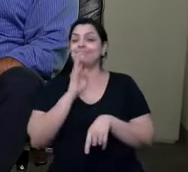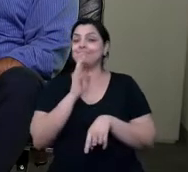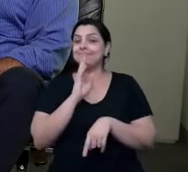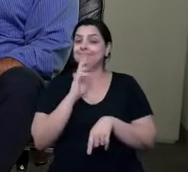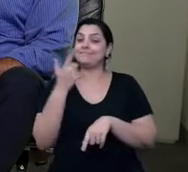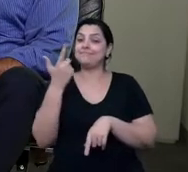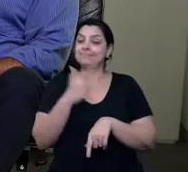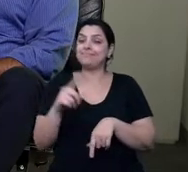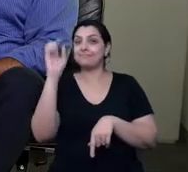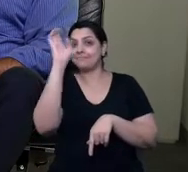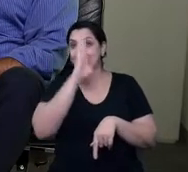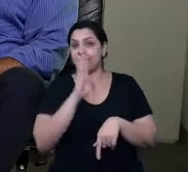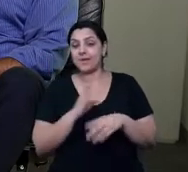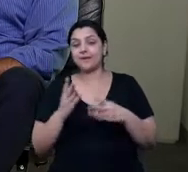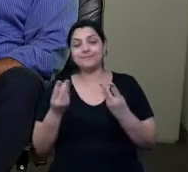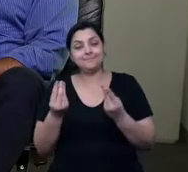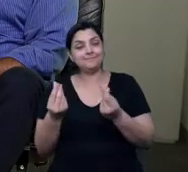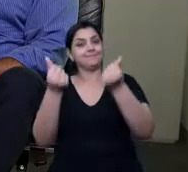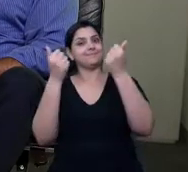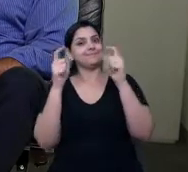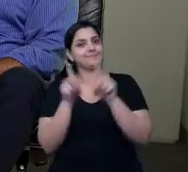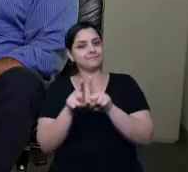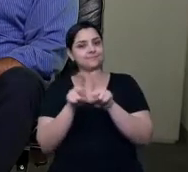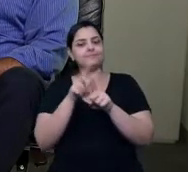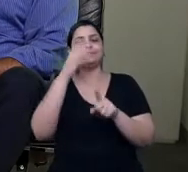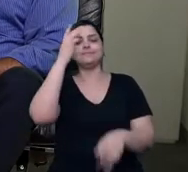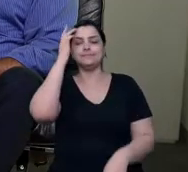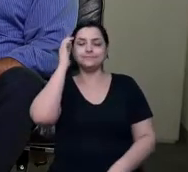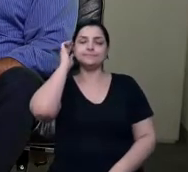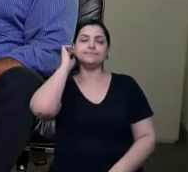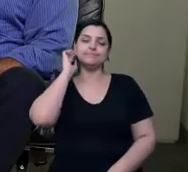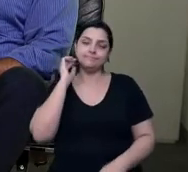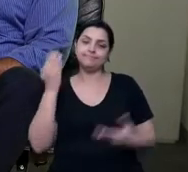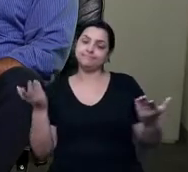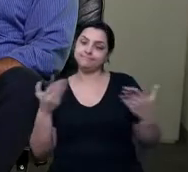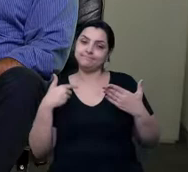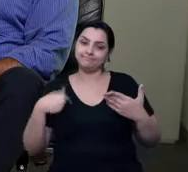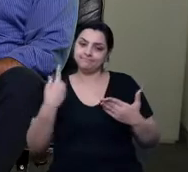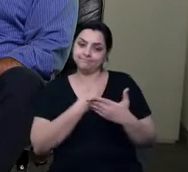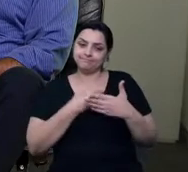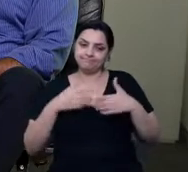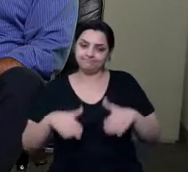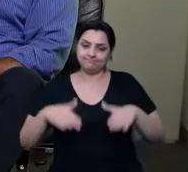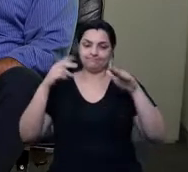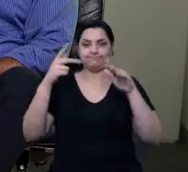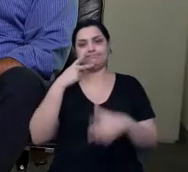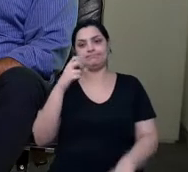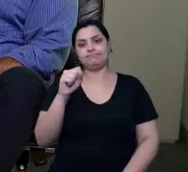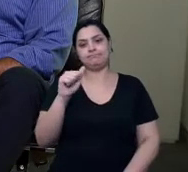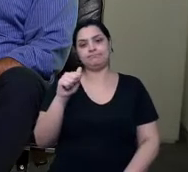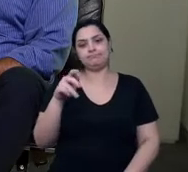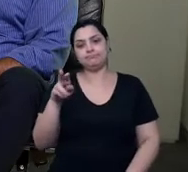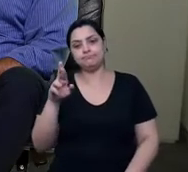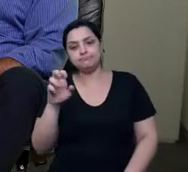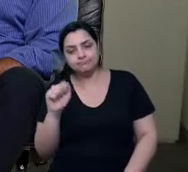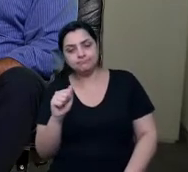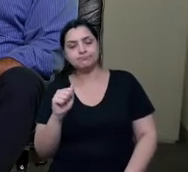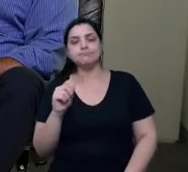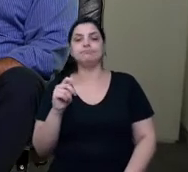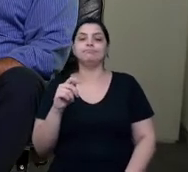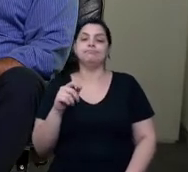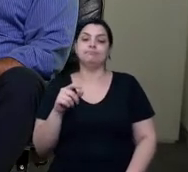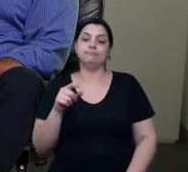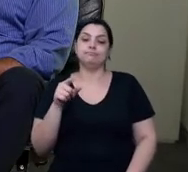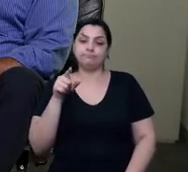Brasil tão rico, né? E as nossas origens falam muito forte. Você fala de Seabra, que é a sua origem, embora